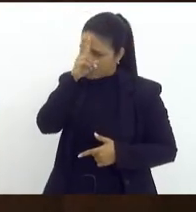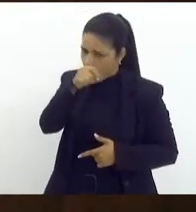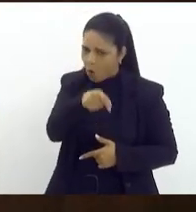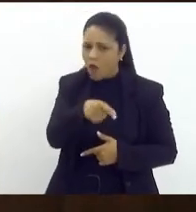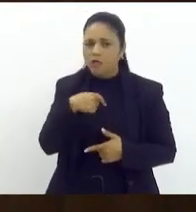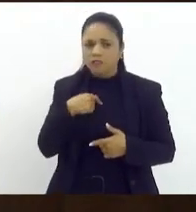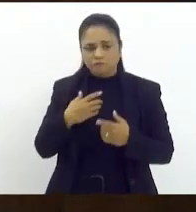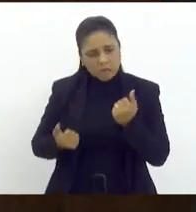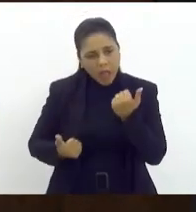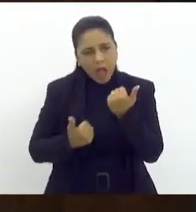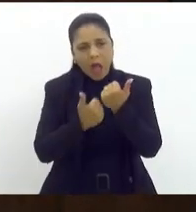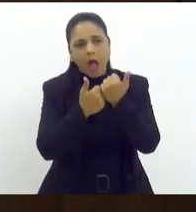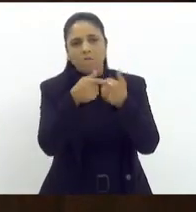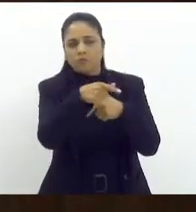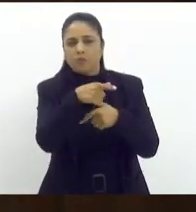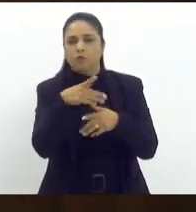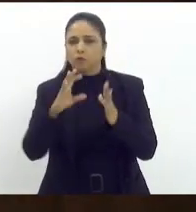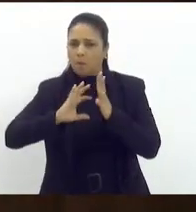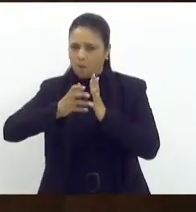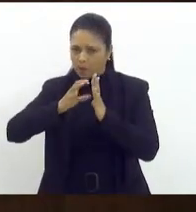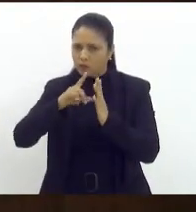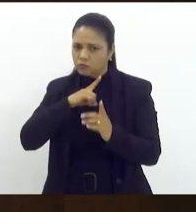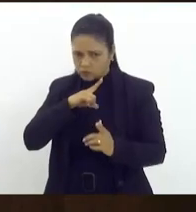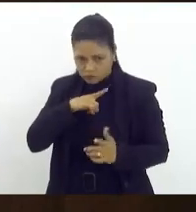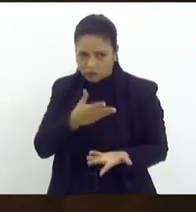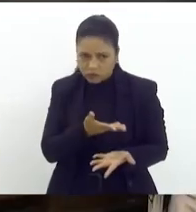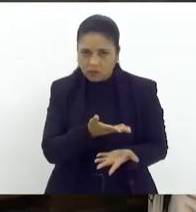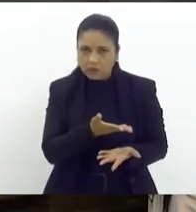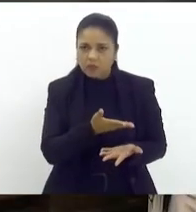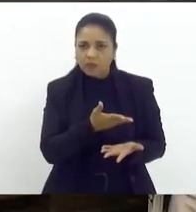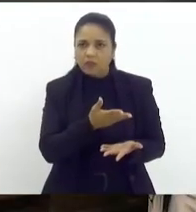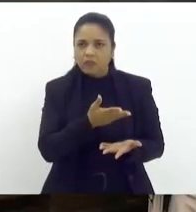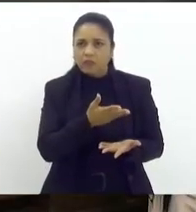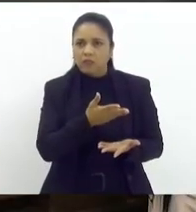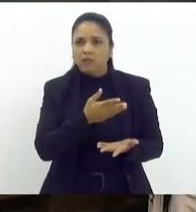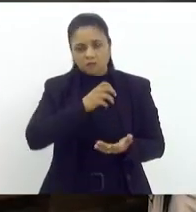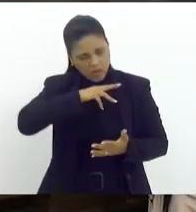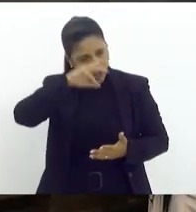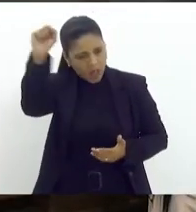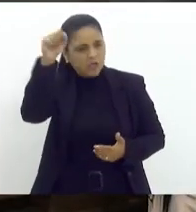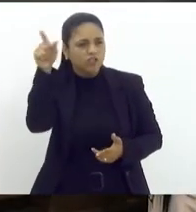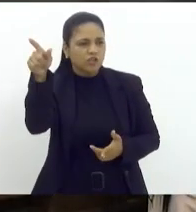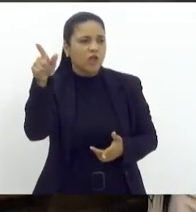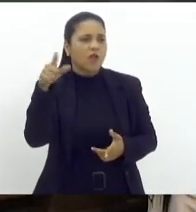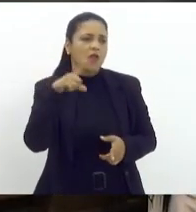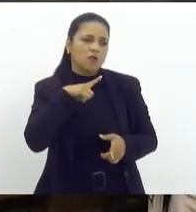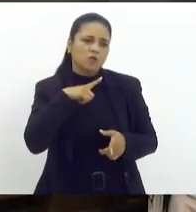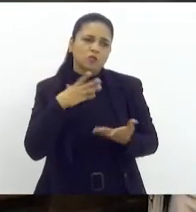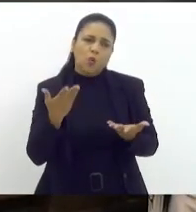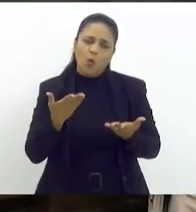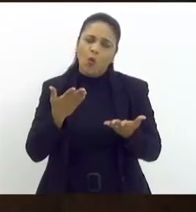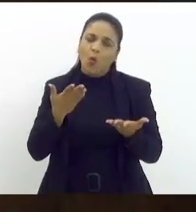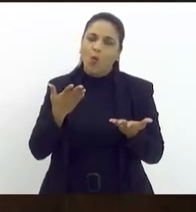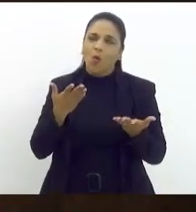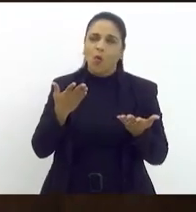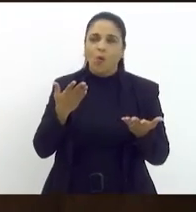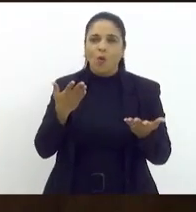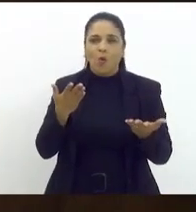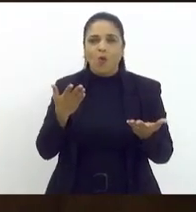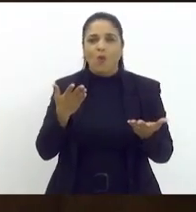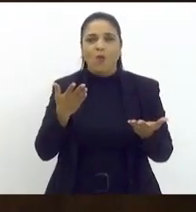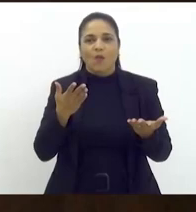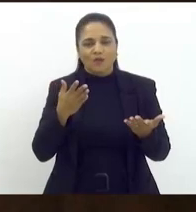que tem apoio da sua bancada não tem eu sei que ele é do Axé mas eu tô sendo discreto que ele vai ter